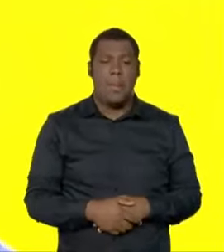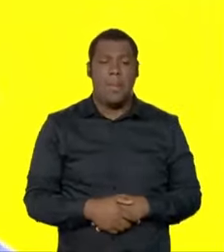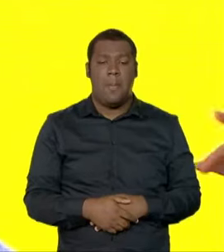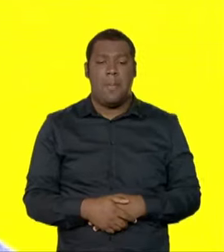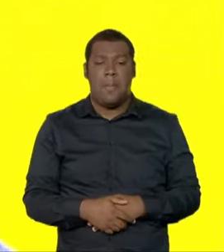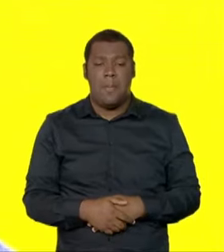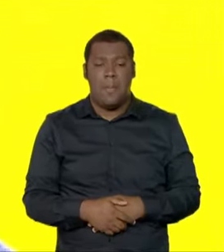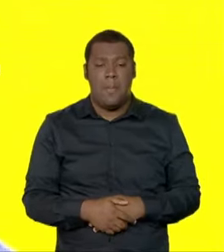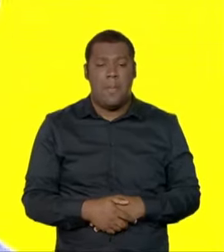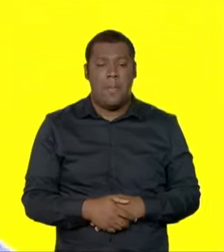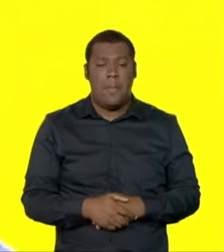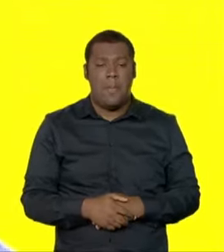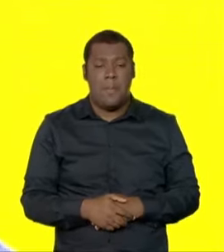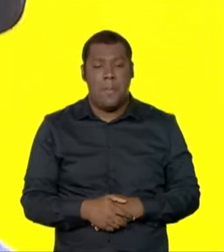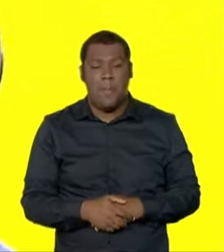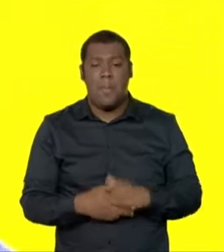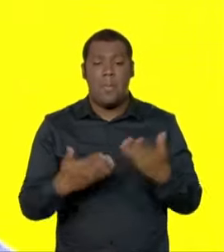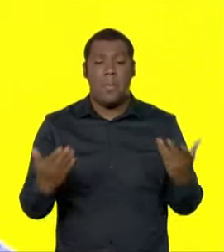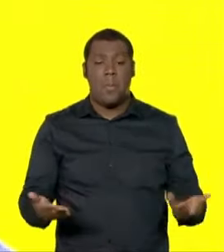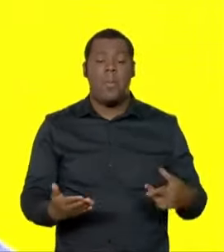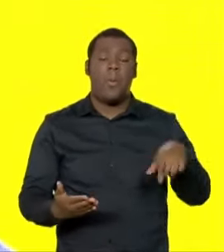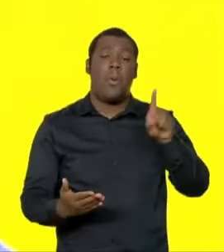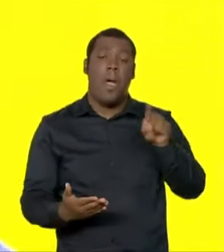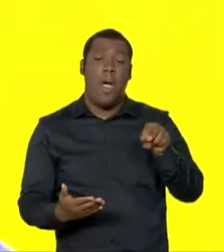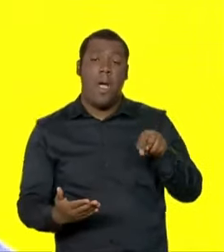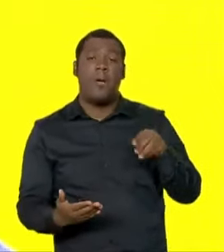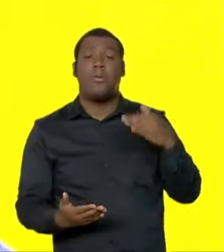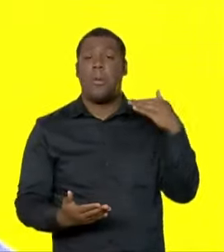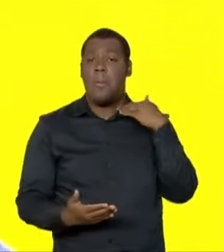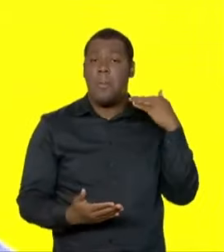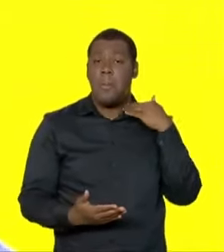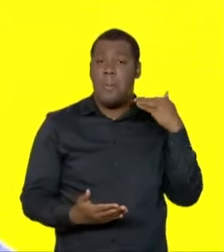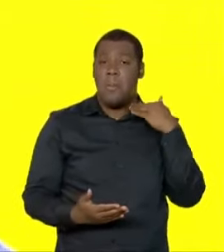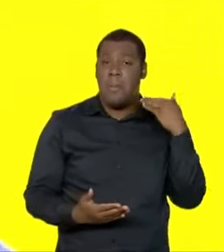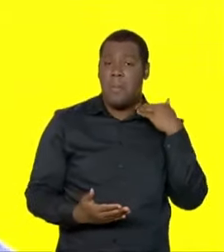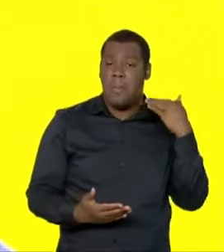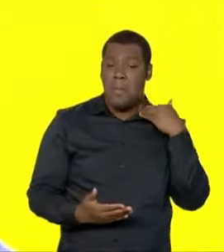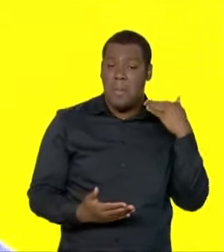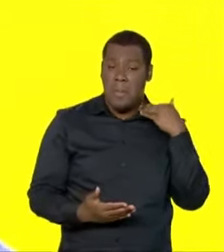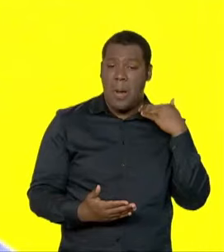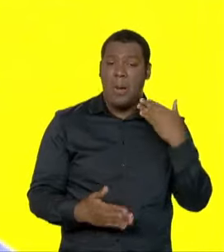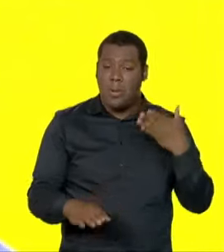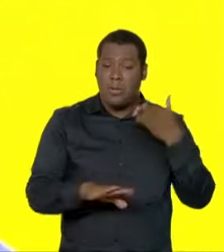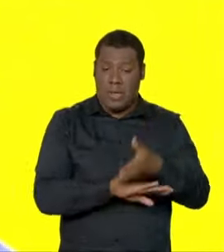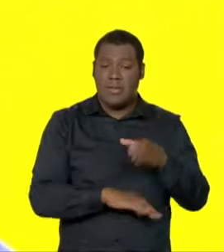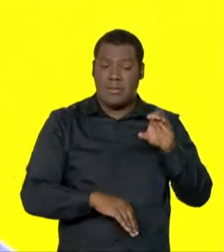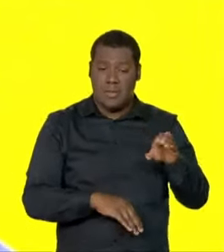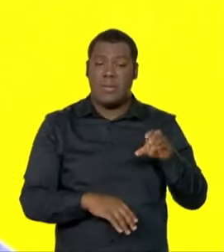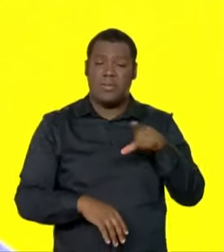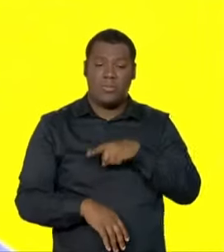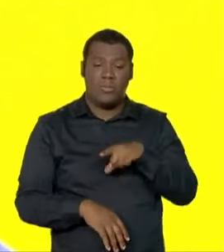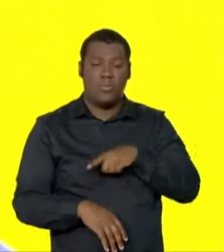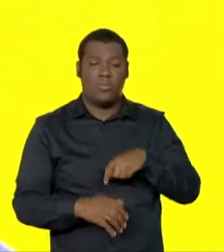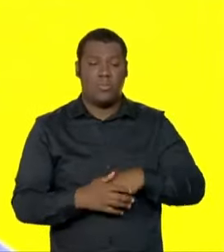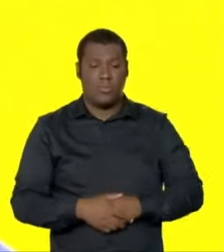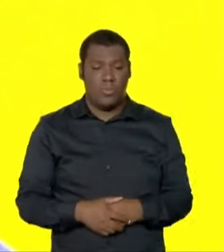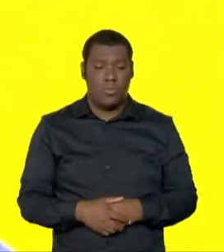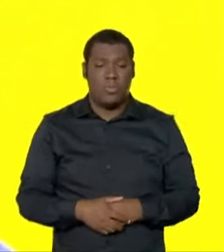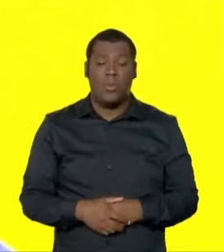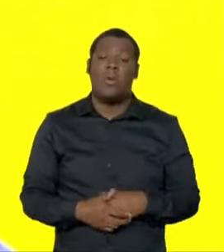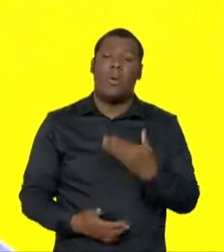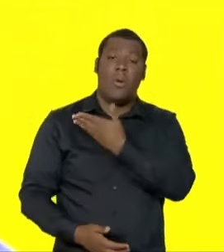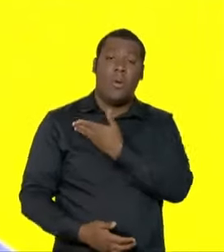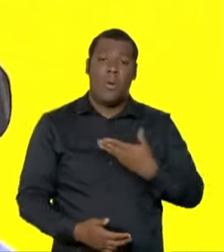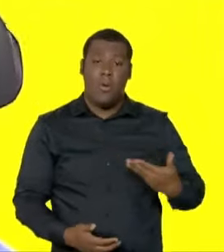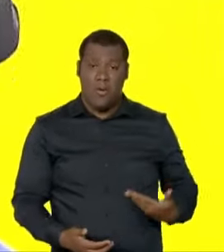pessoas, menos da metade do que custa ou custaria num banco comum. Com uma condição, não é, presidente, que são 4 bilhões de